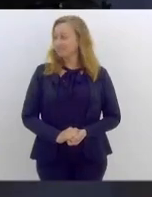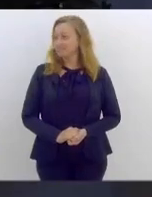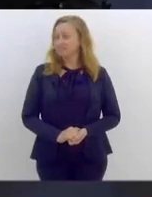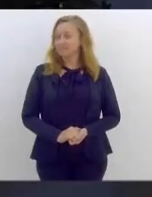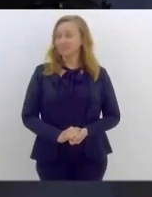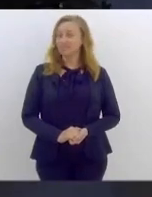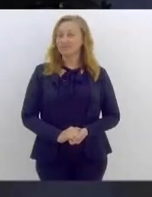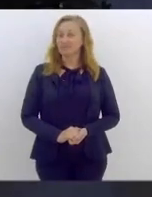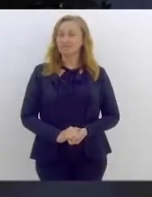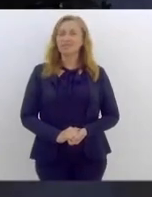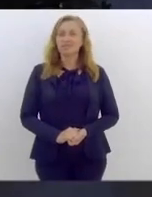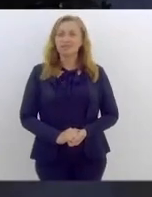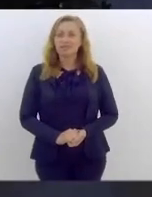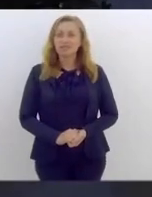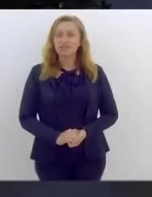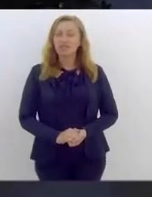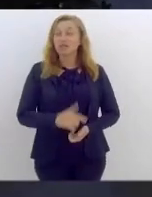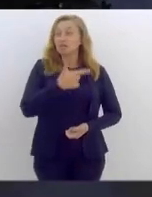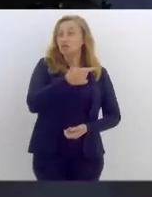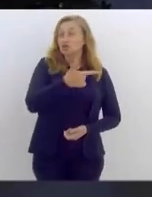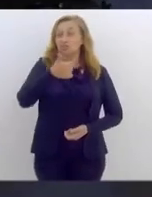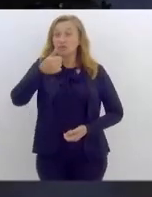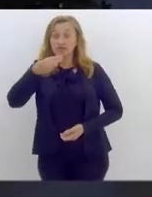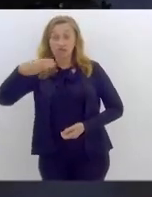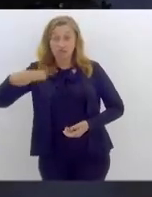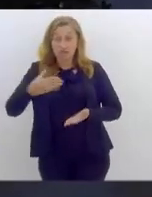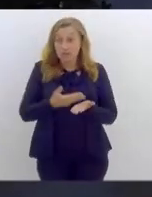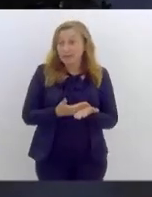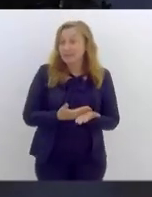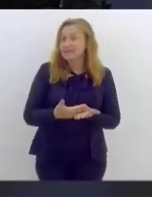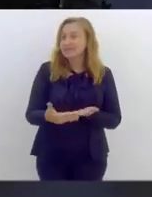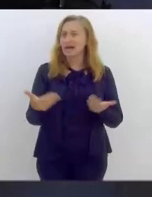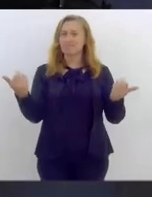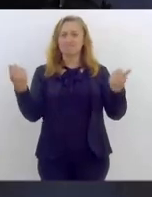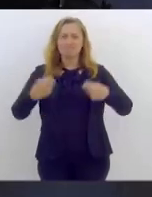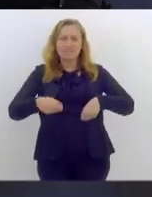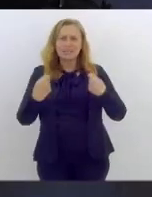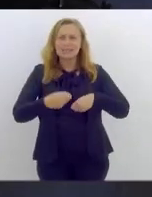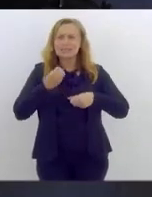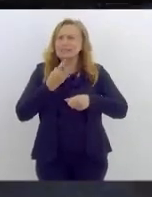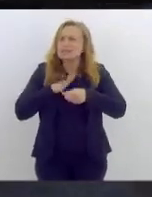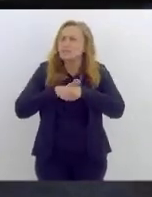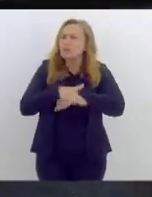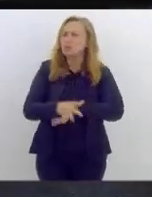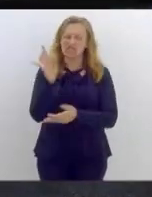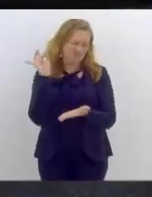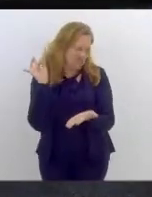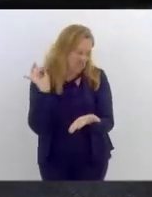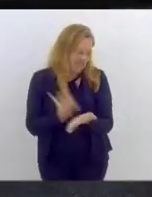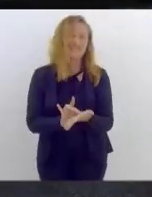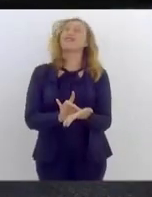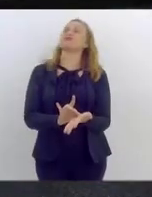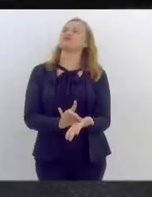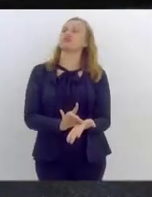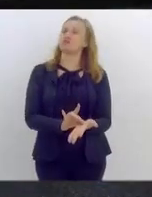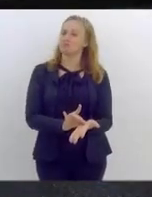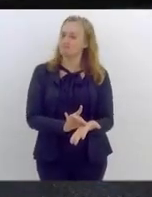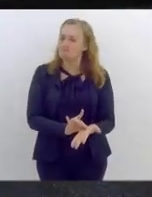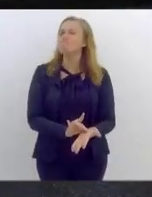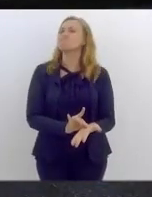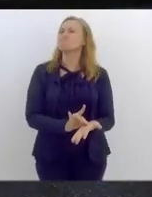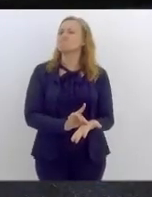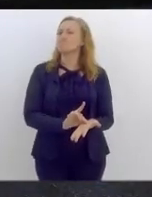para enfrentarmos 2023, é preciso que esse boa noite seja de verdade, porque nós